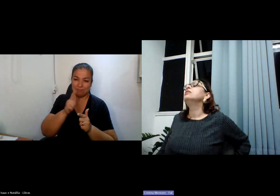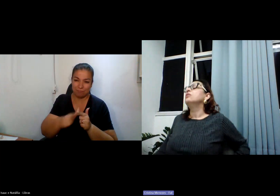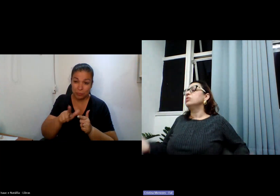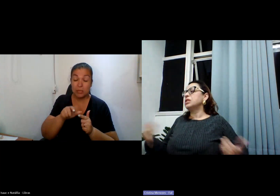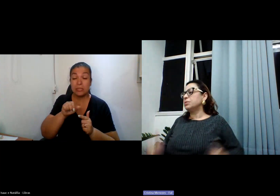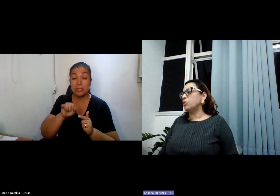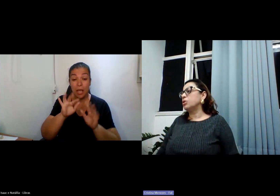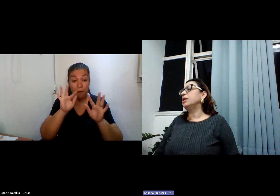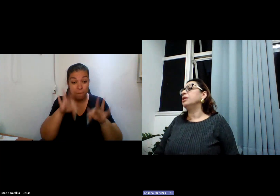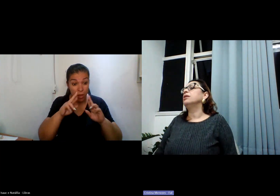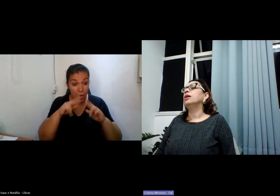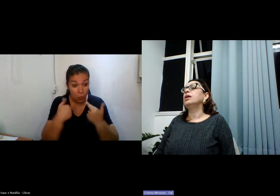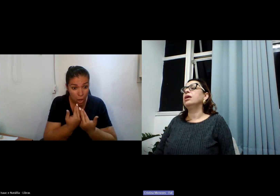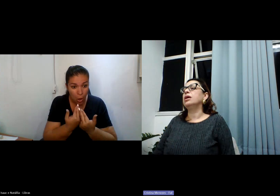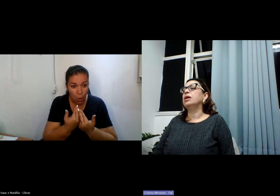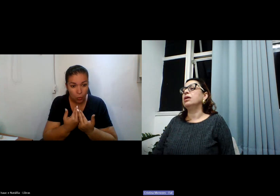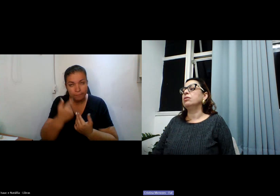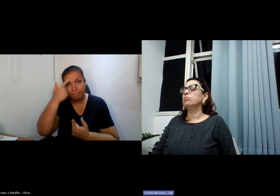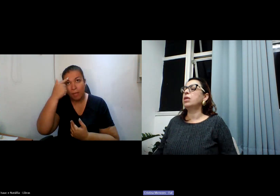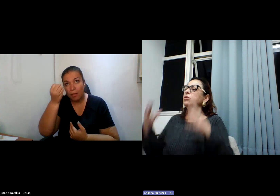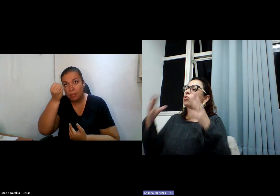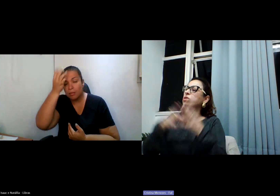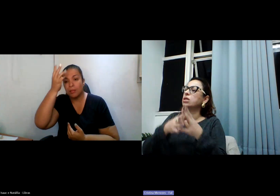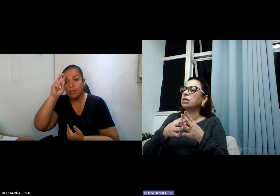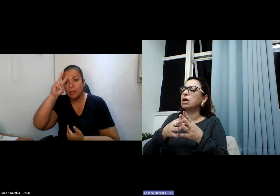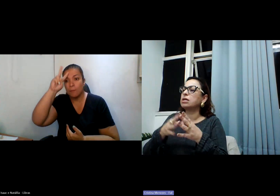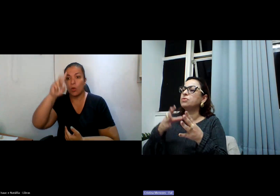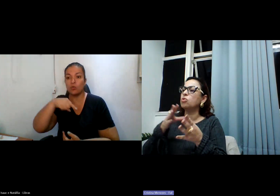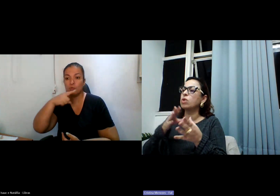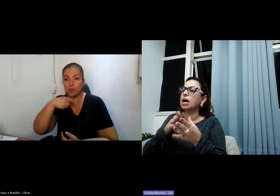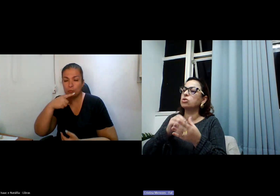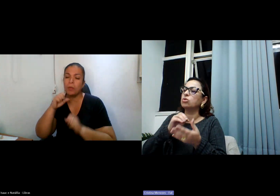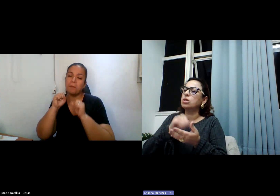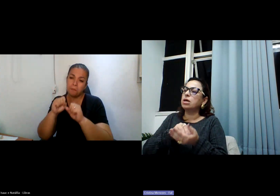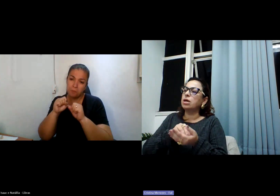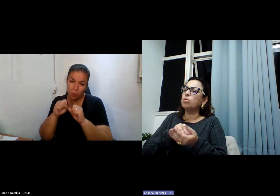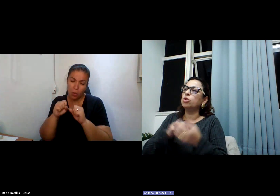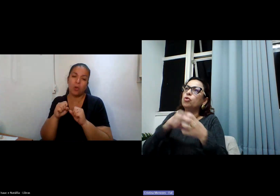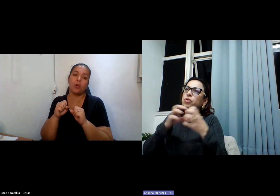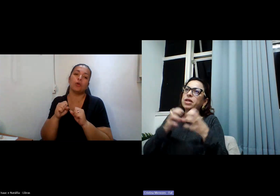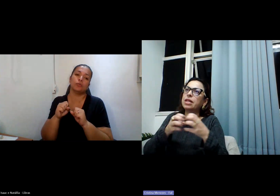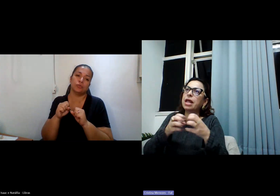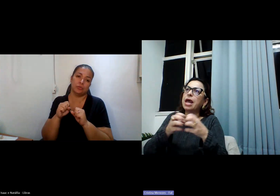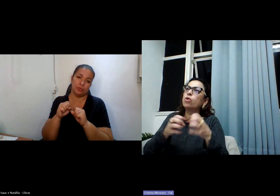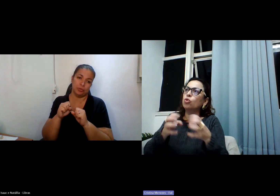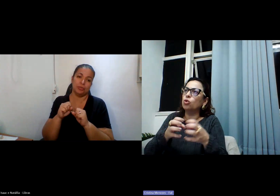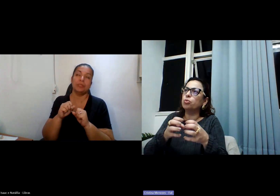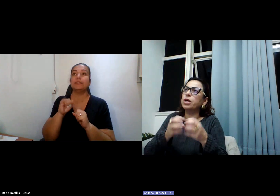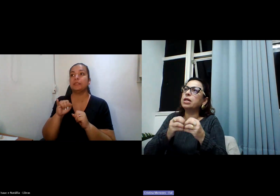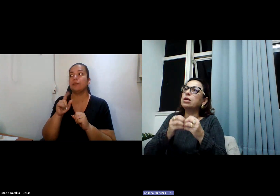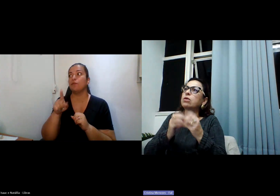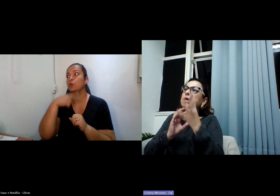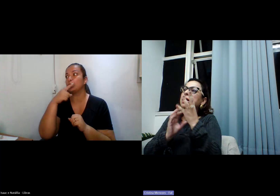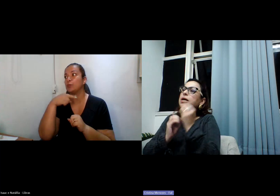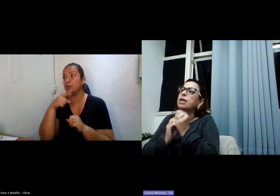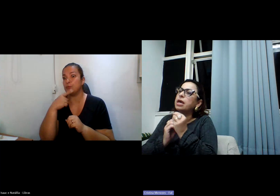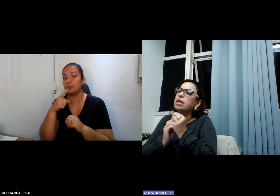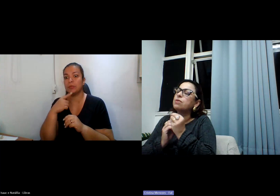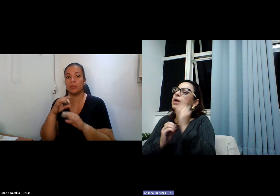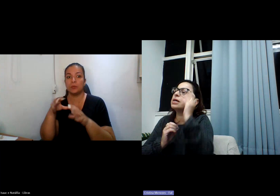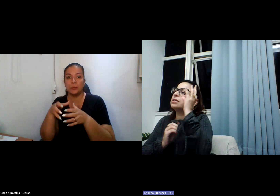dúvida, vocês podem né, concentrar, se for o caso, uma dúvida que está lá no grupo, né? Então,